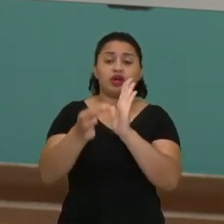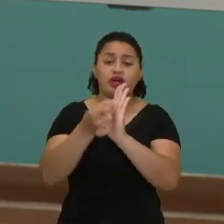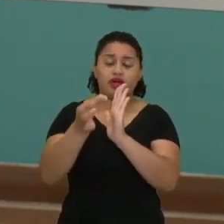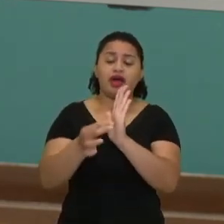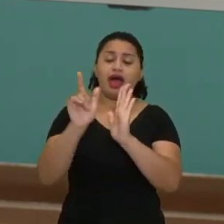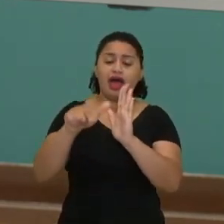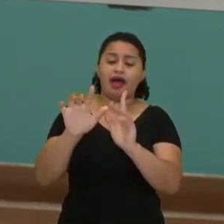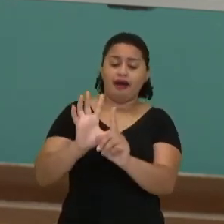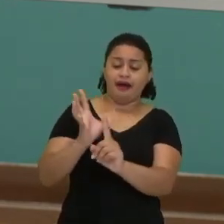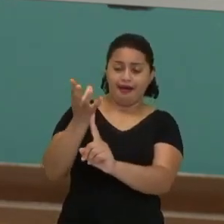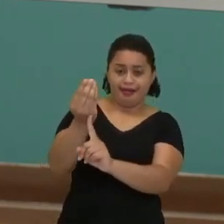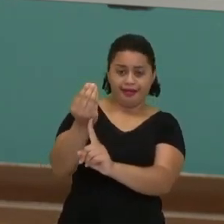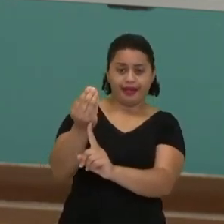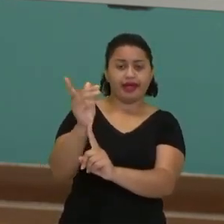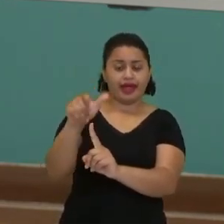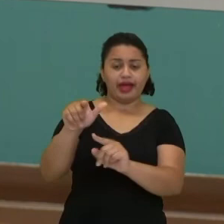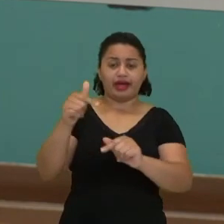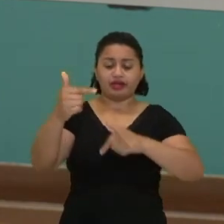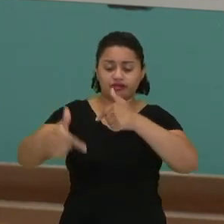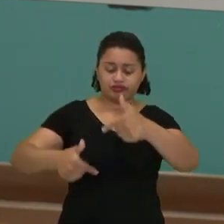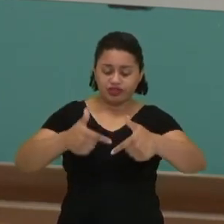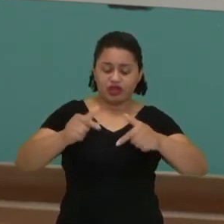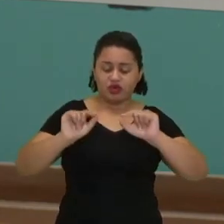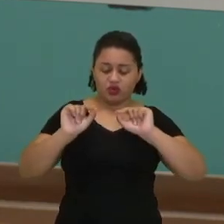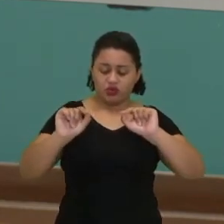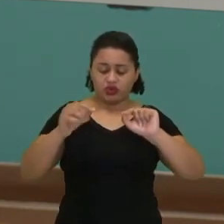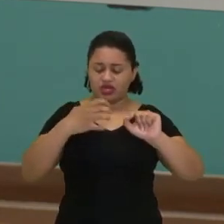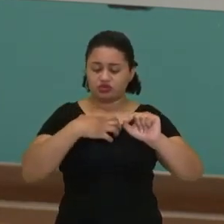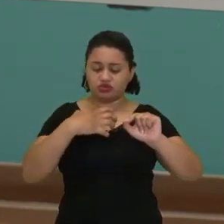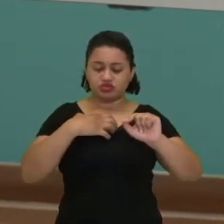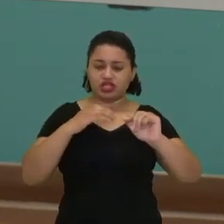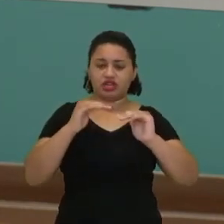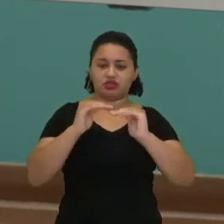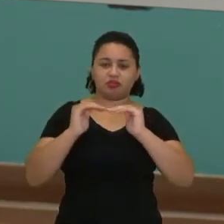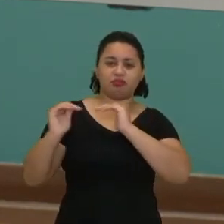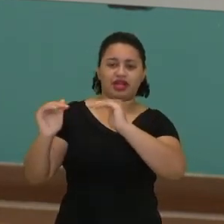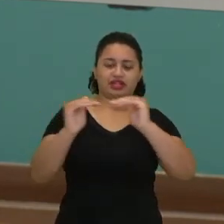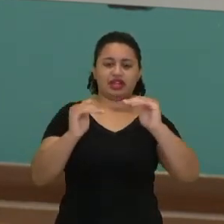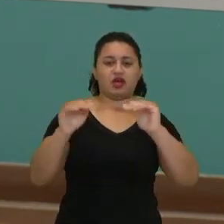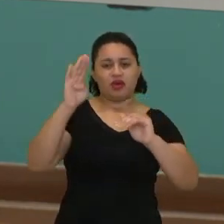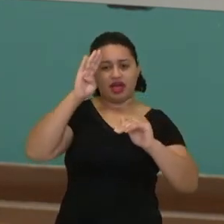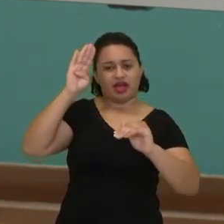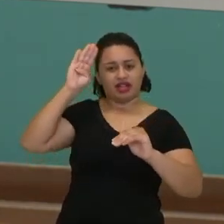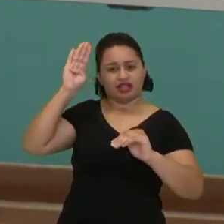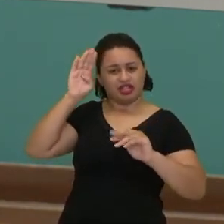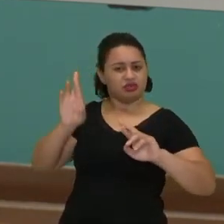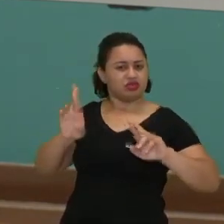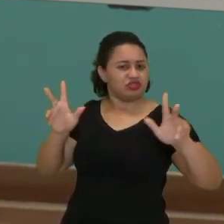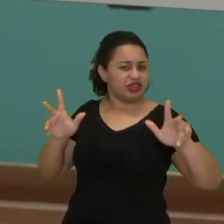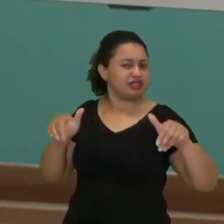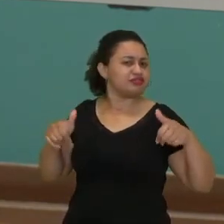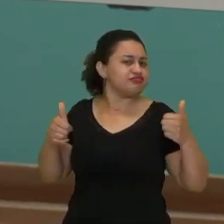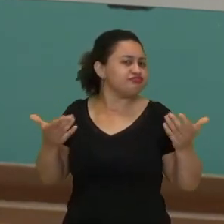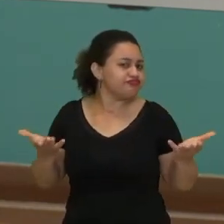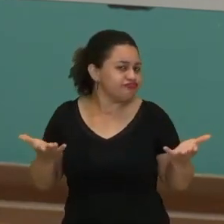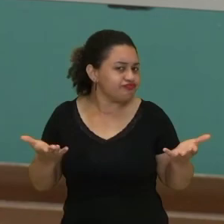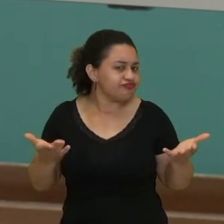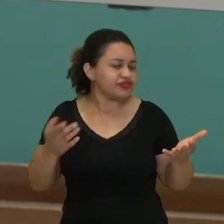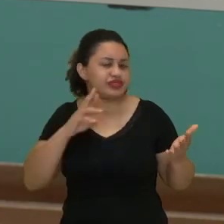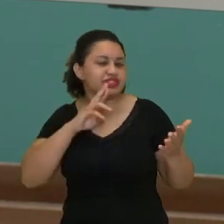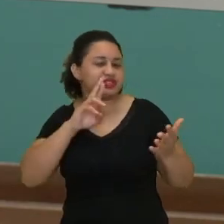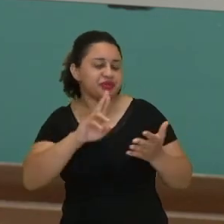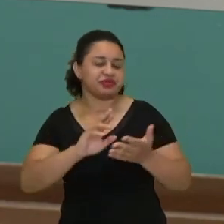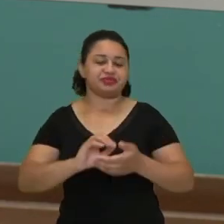considerar arte trabalhos que fogem do padrão acadêmico hoje em dia? Será? Responde para